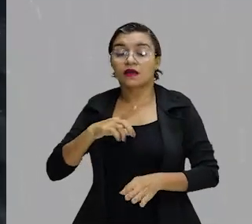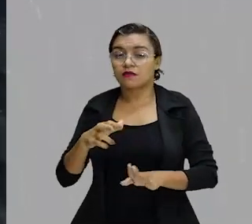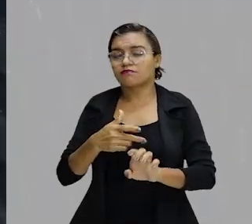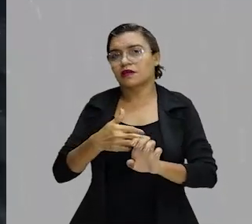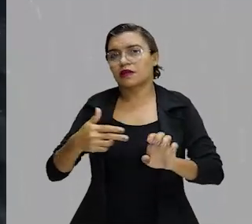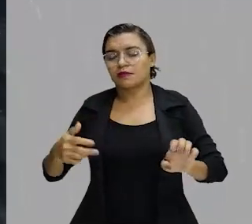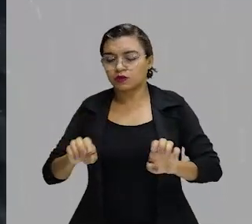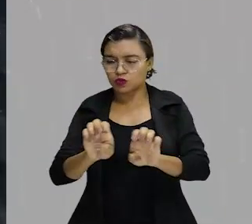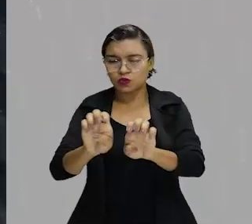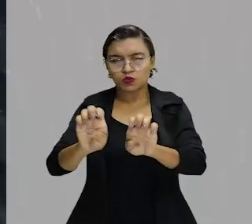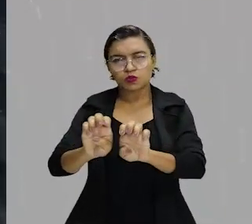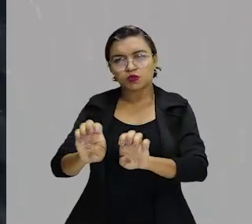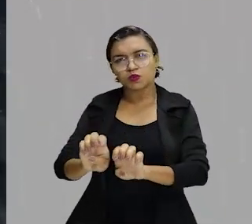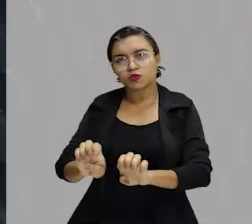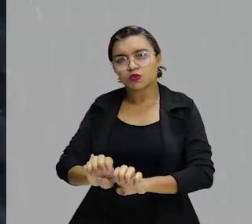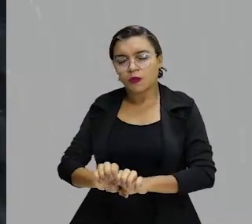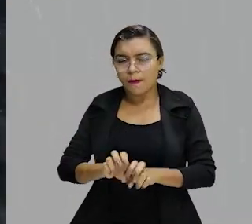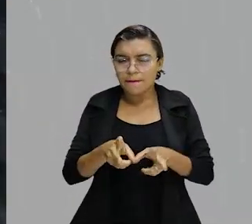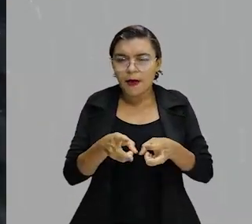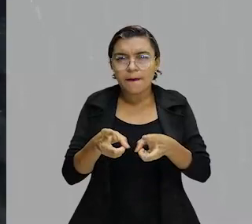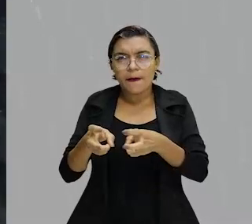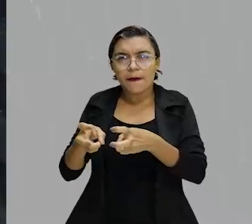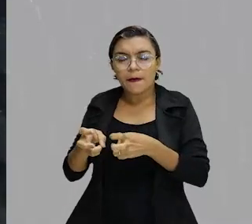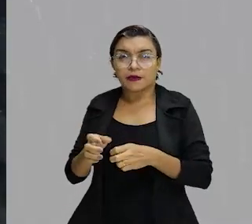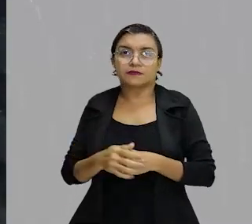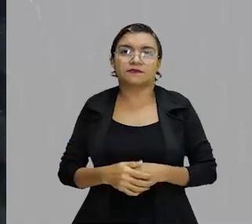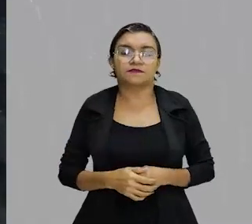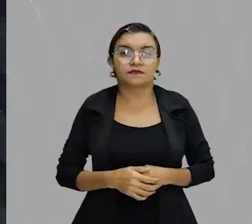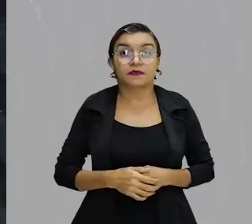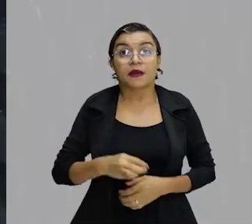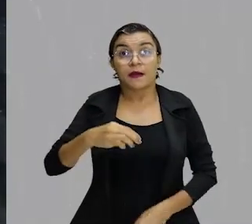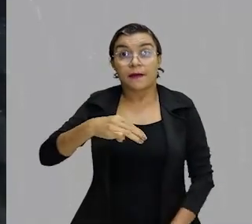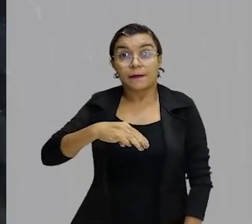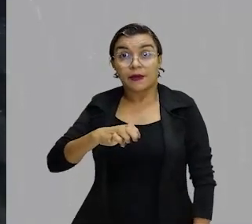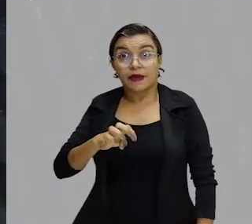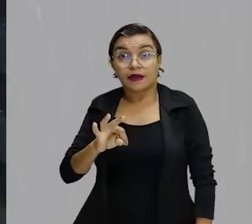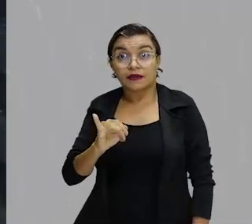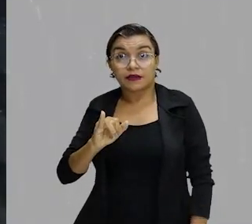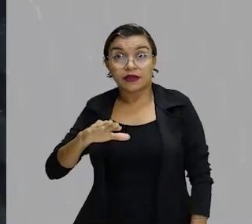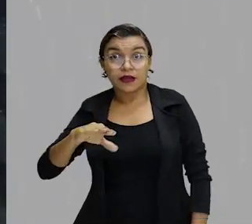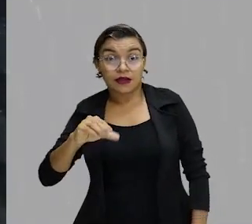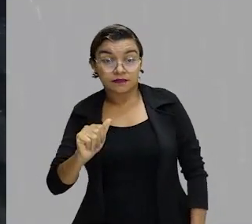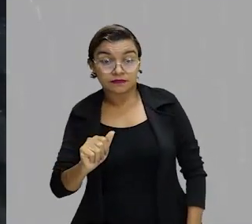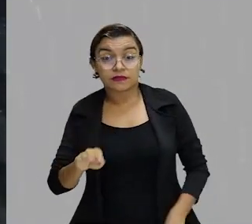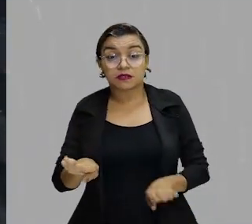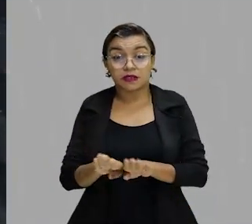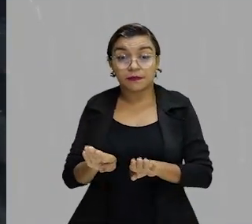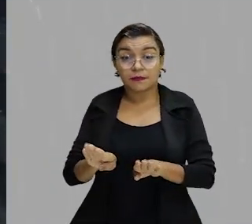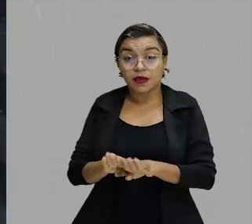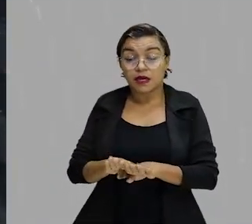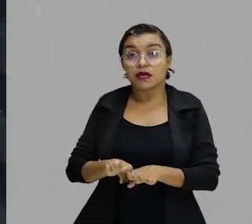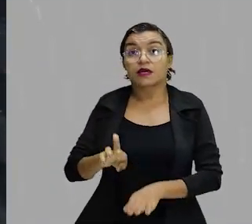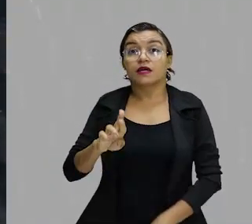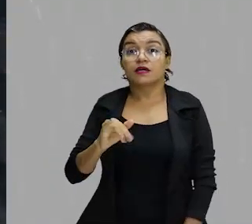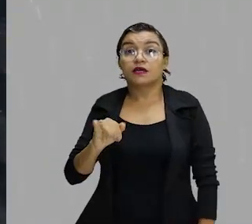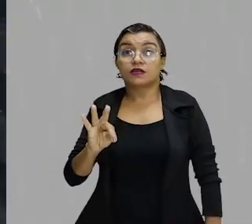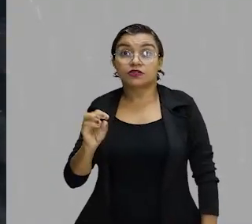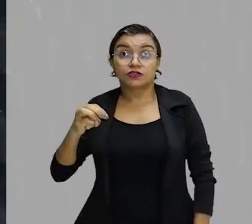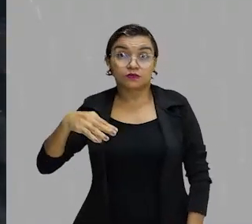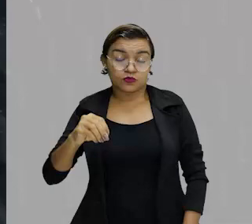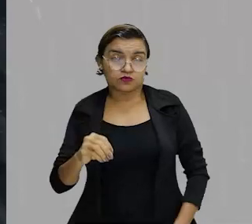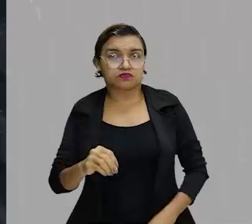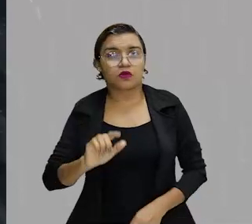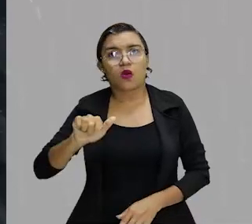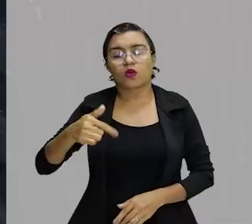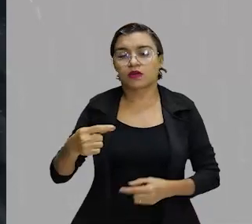de estrutura que são bem observados, como, por exemplo, a métrica e o ritmo. Em alguns casos, nós temos a